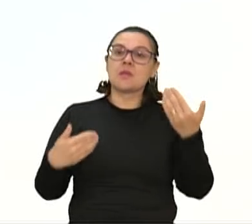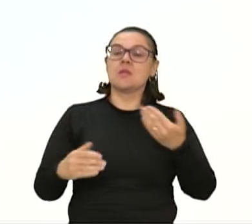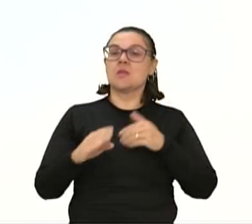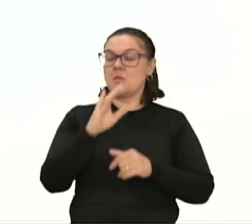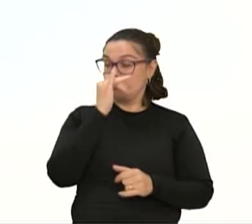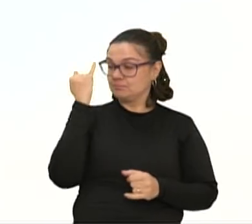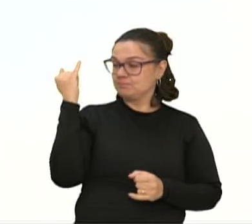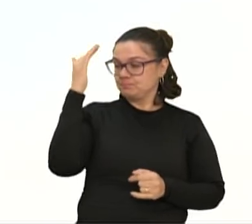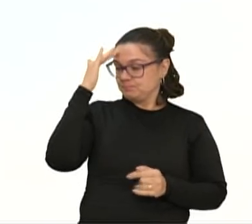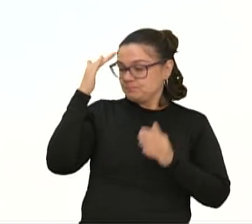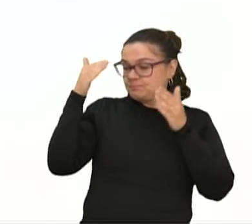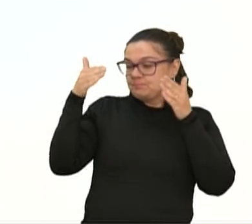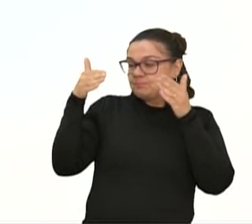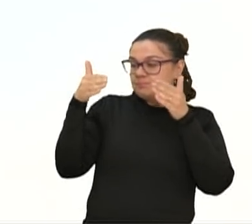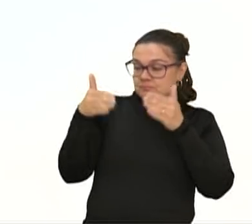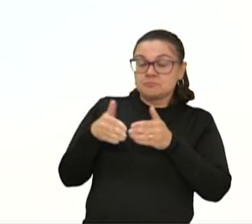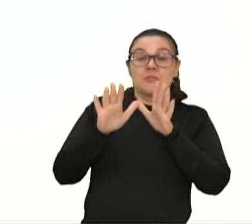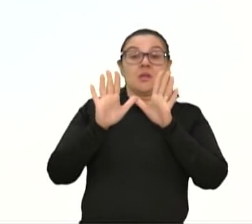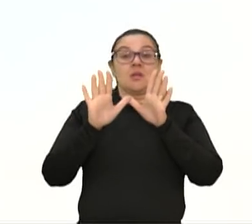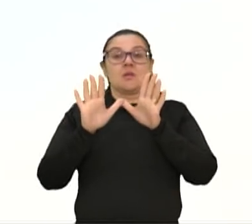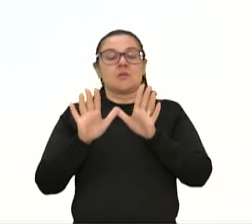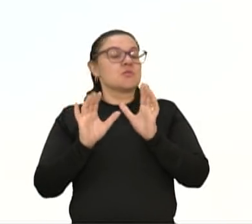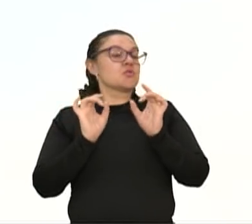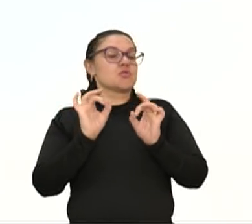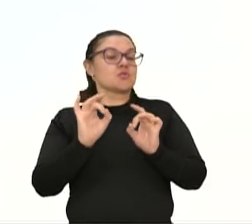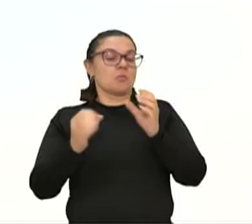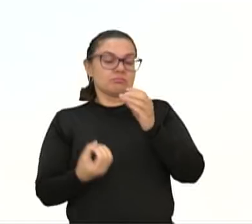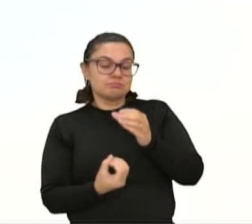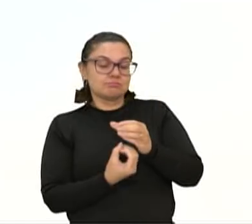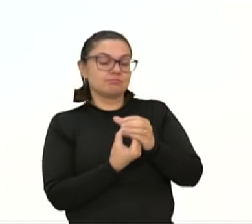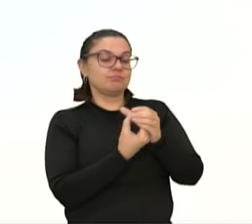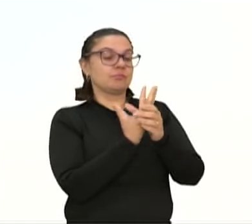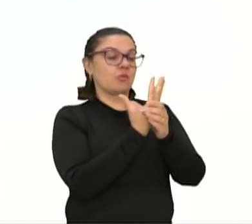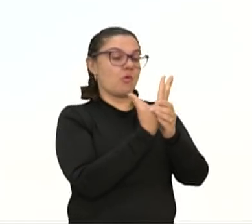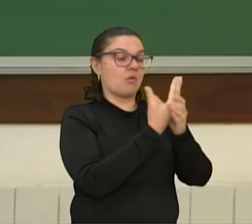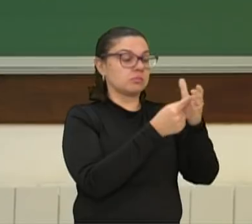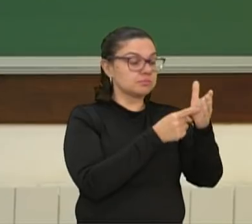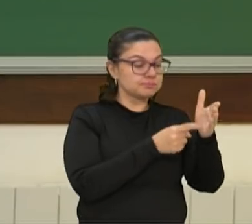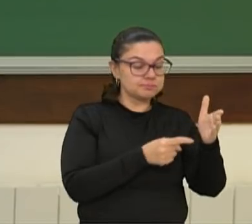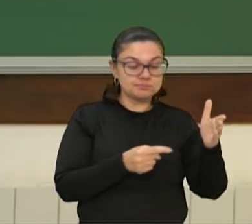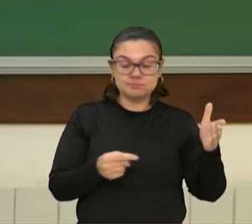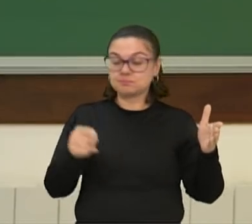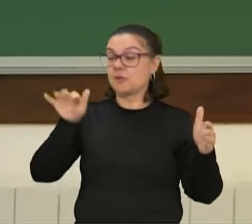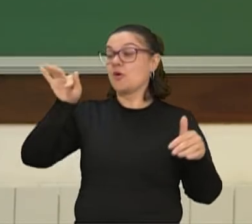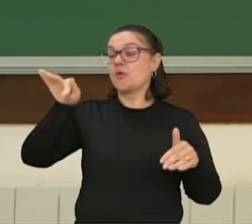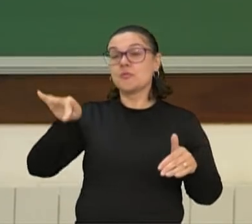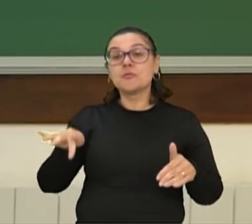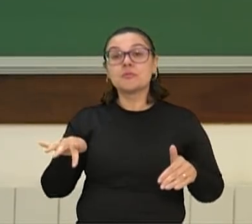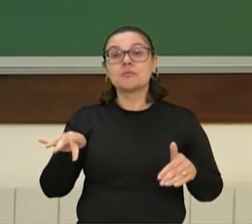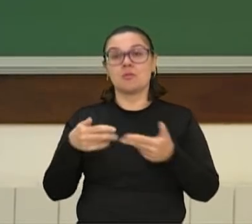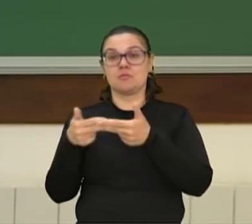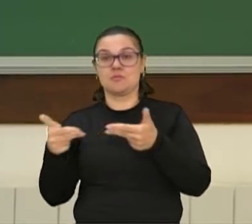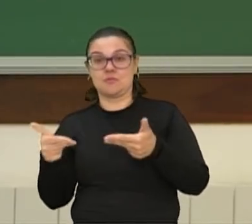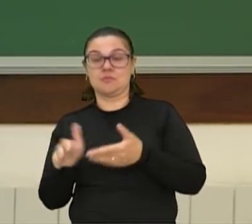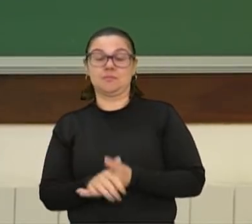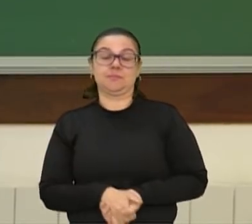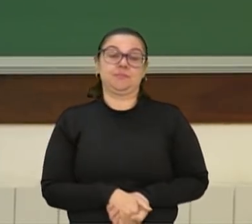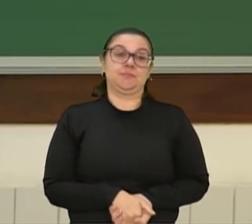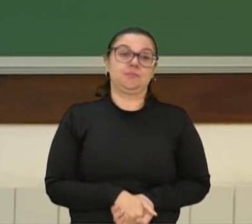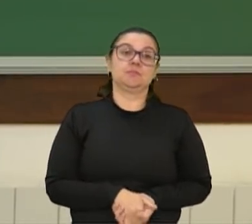importância não só à origem das coisas, mas também ao final das